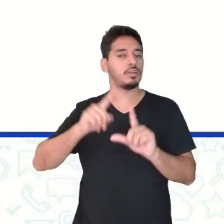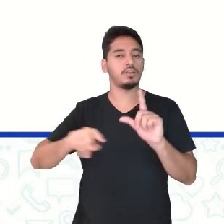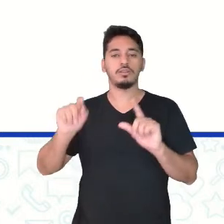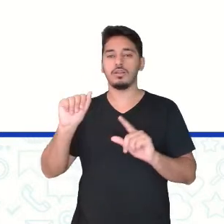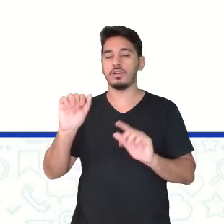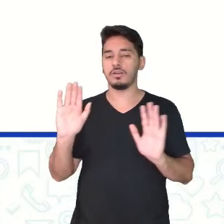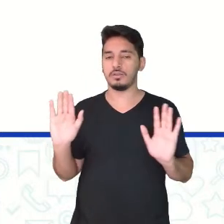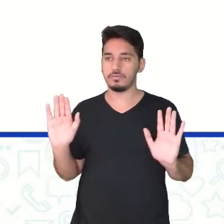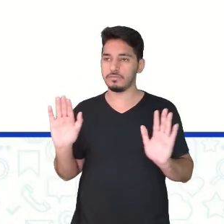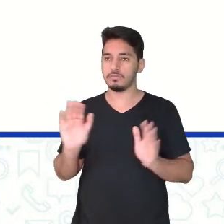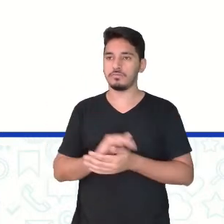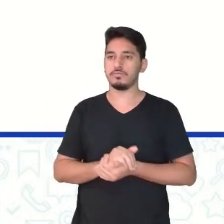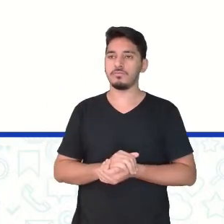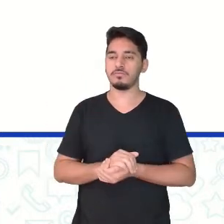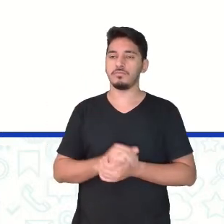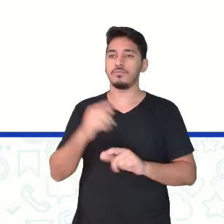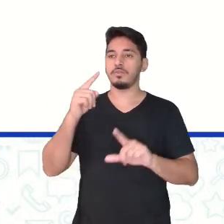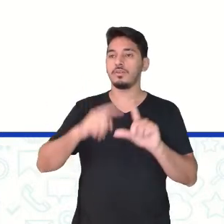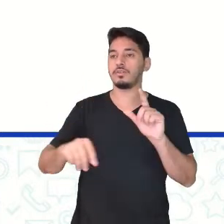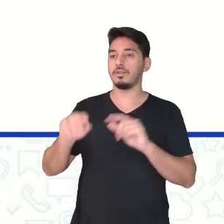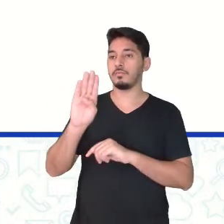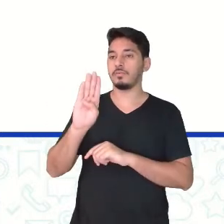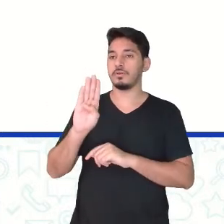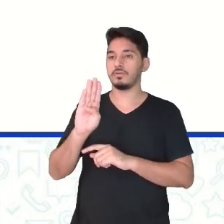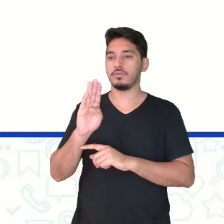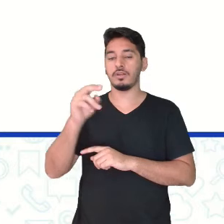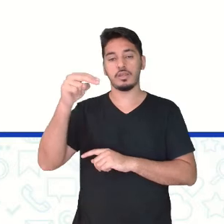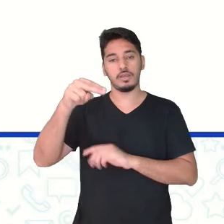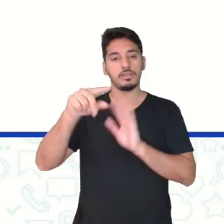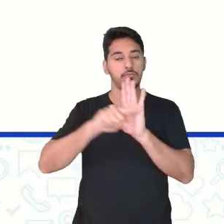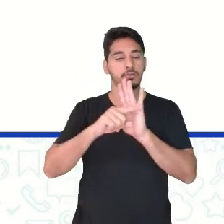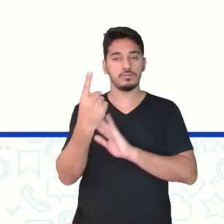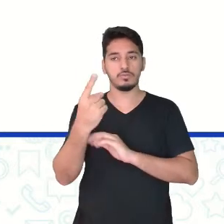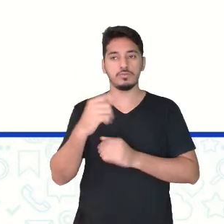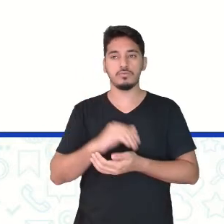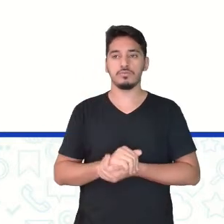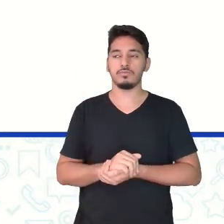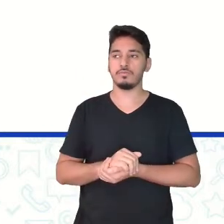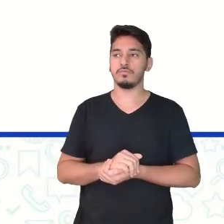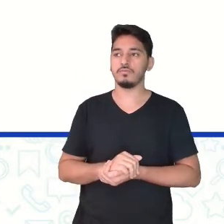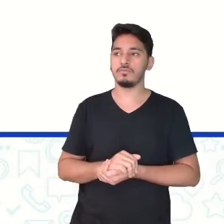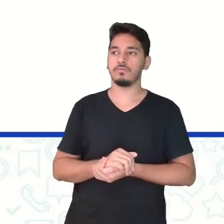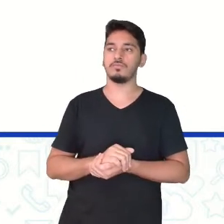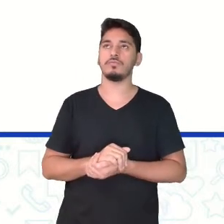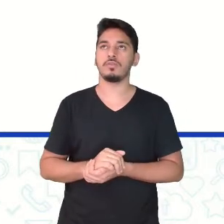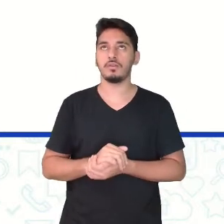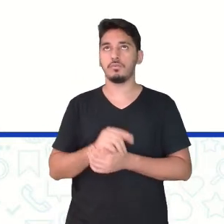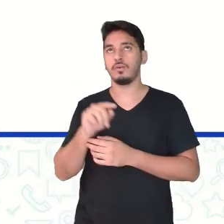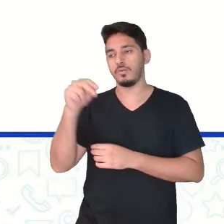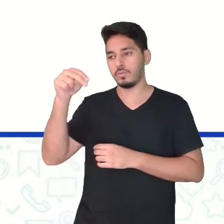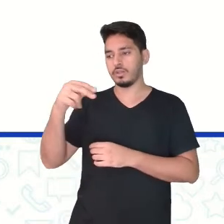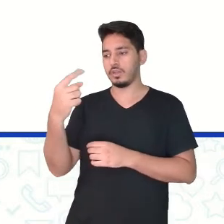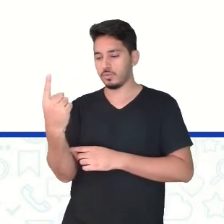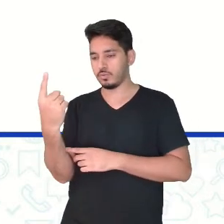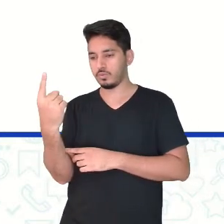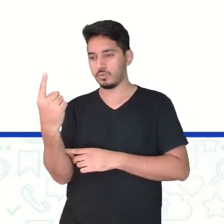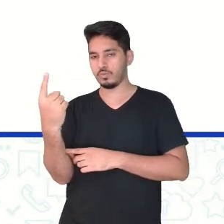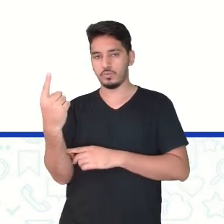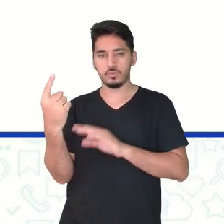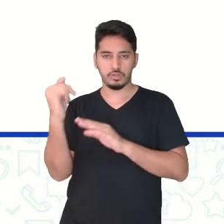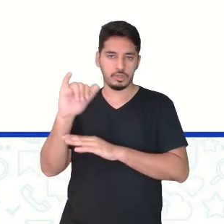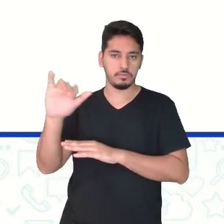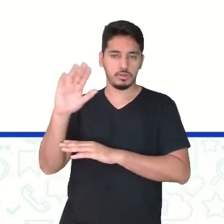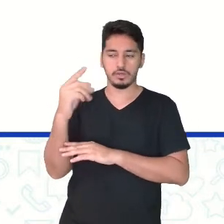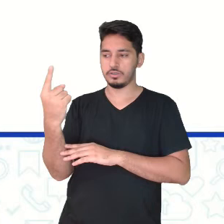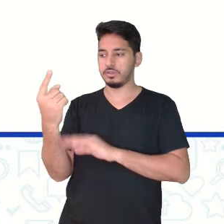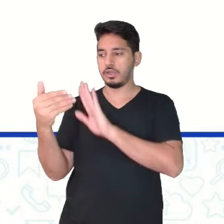Tá fora a letra A. A letra B, n menos 1. Bora voltar lá, né? N menos 1. Eu pego o n, que é 1, que é a figura